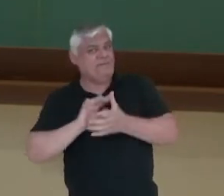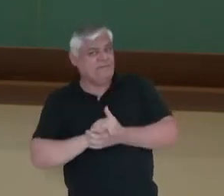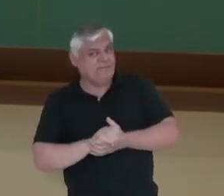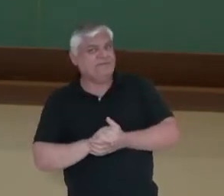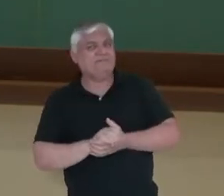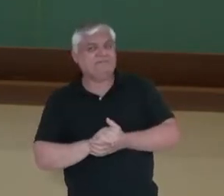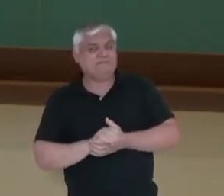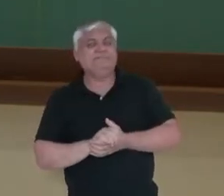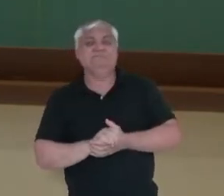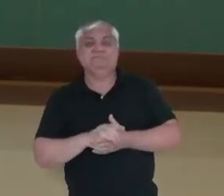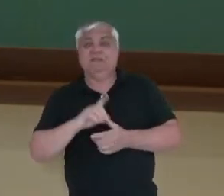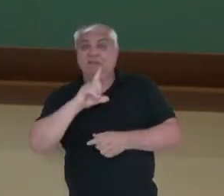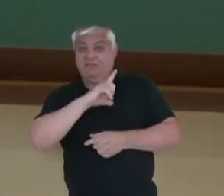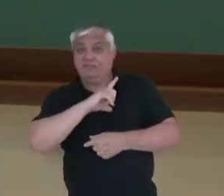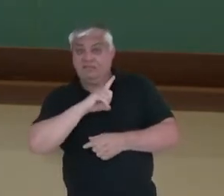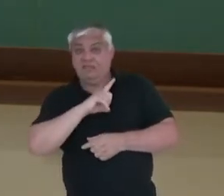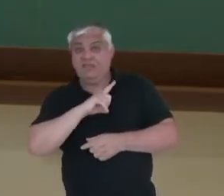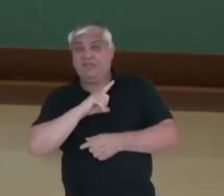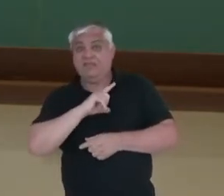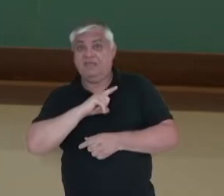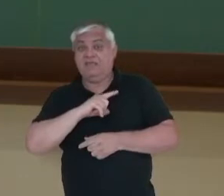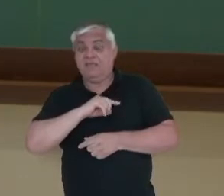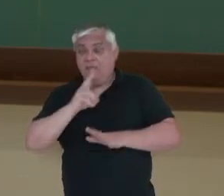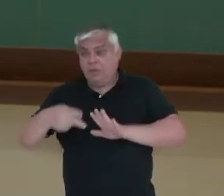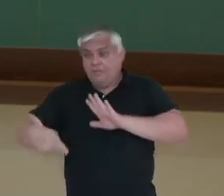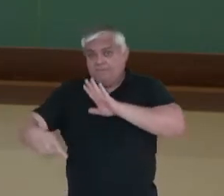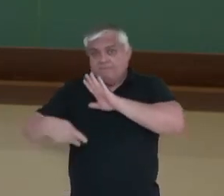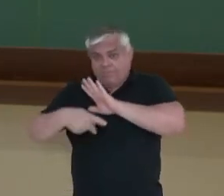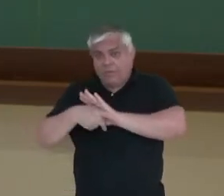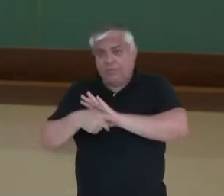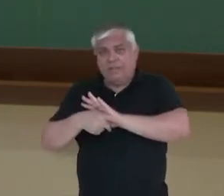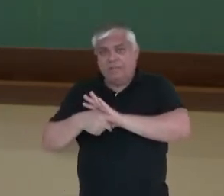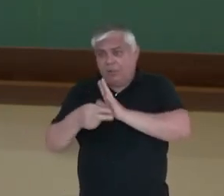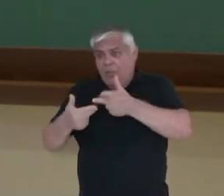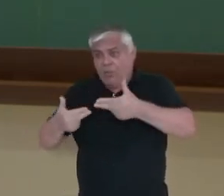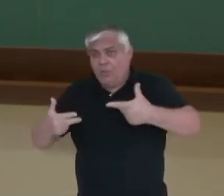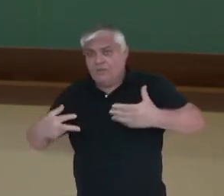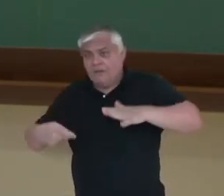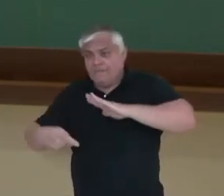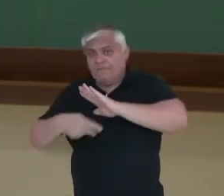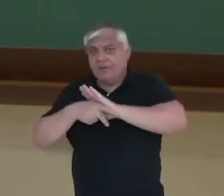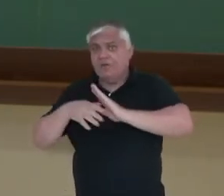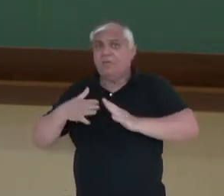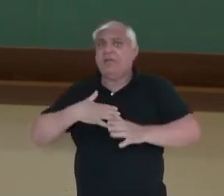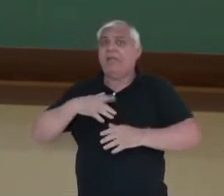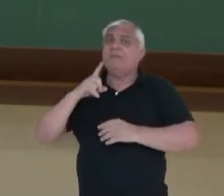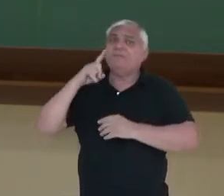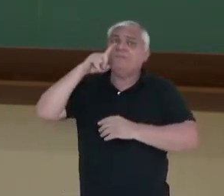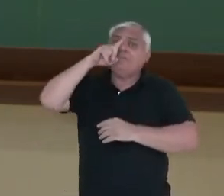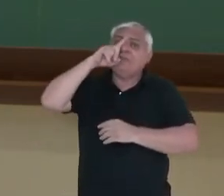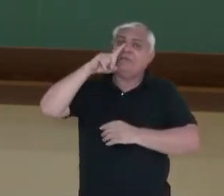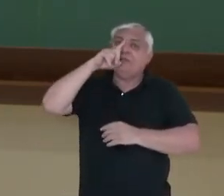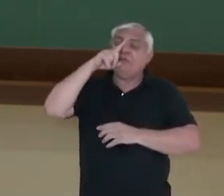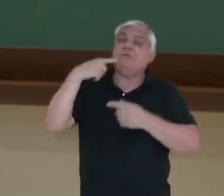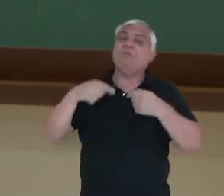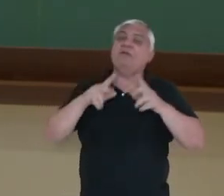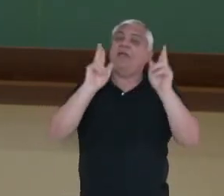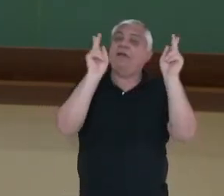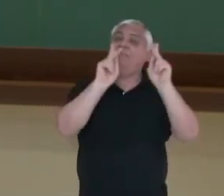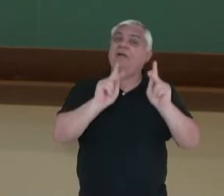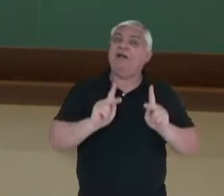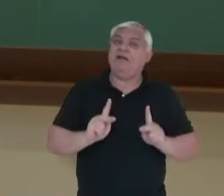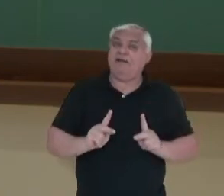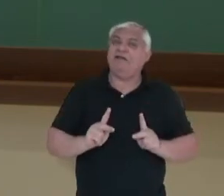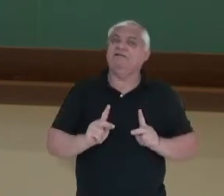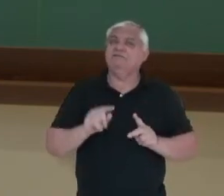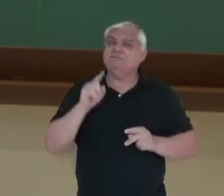do momento em que há propriedade, isso pode representar um perigo a essa paz na qual